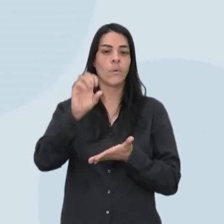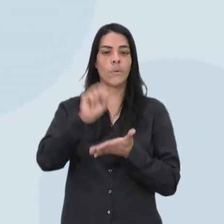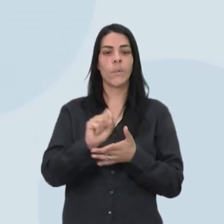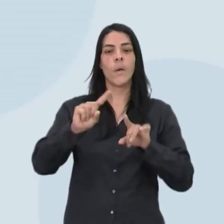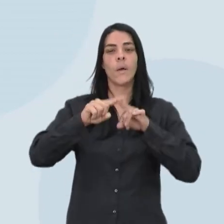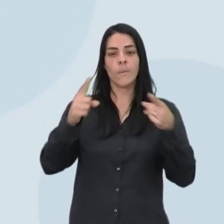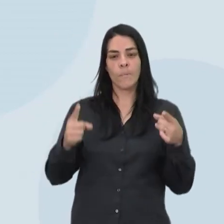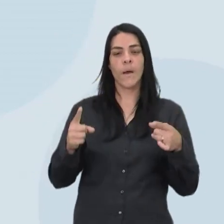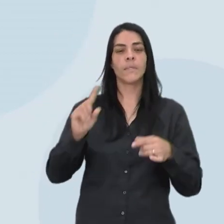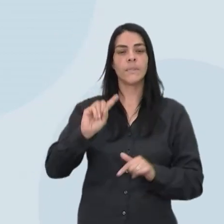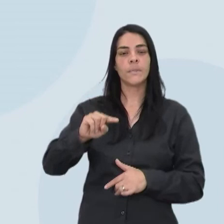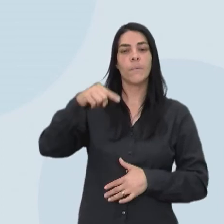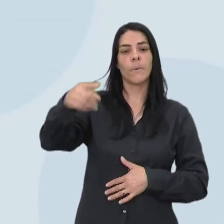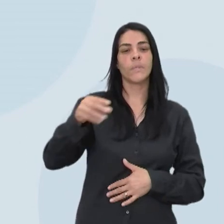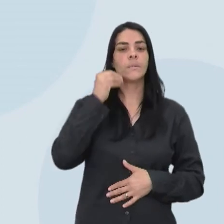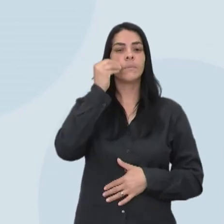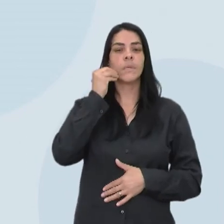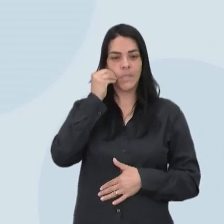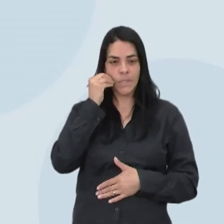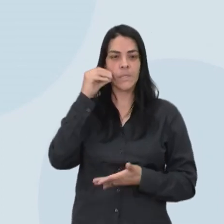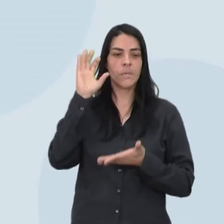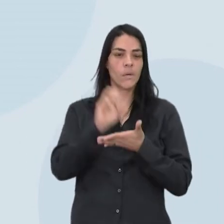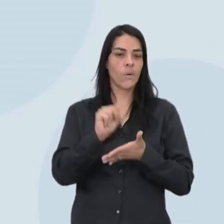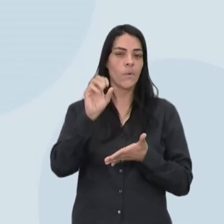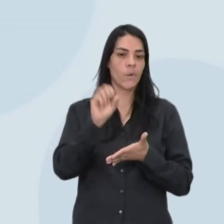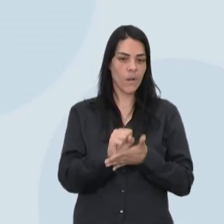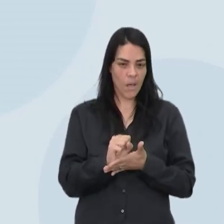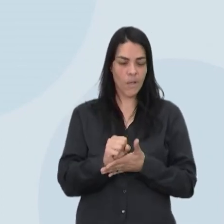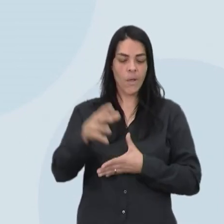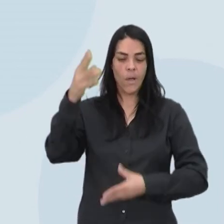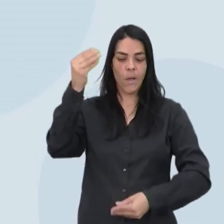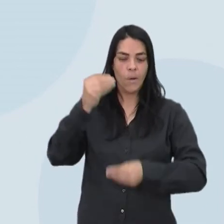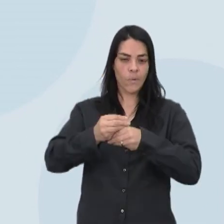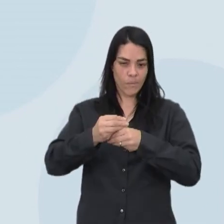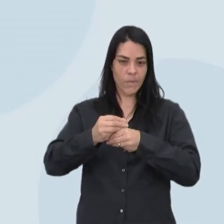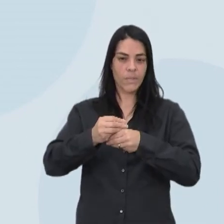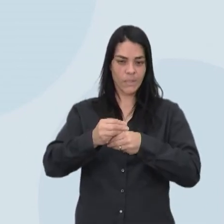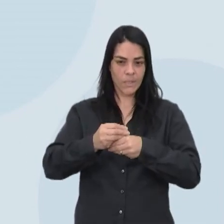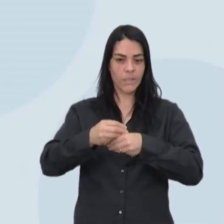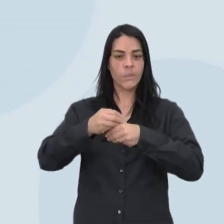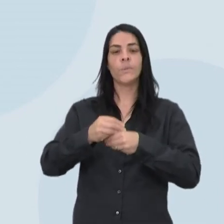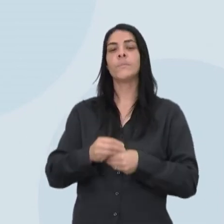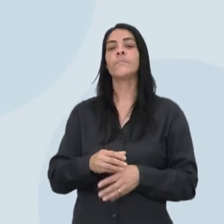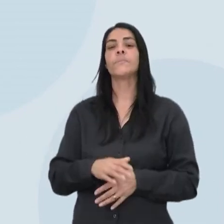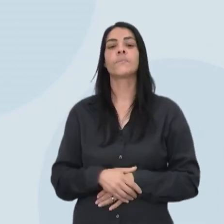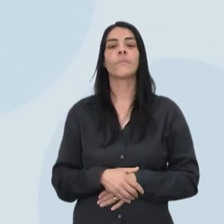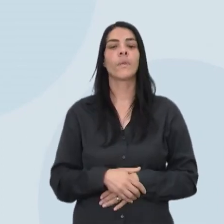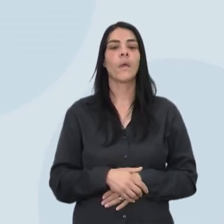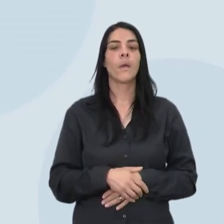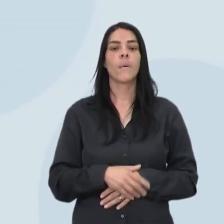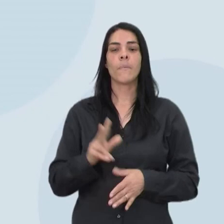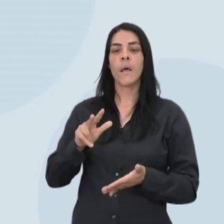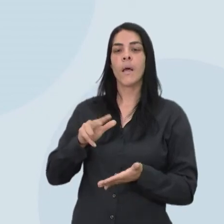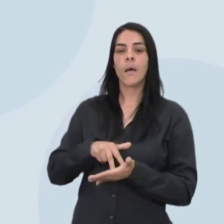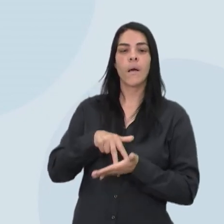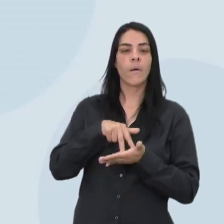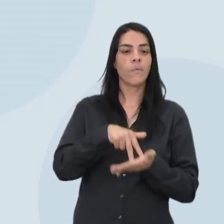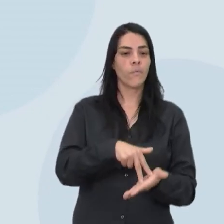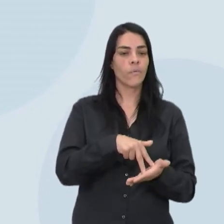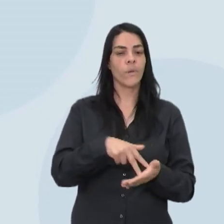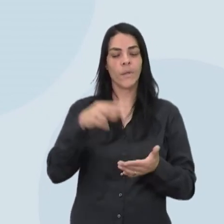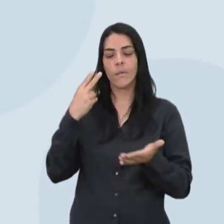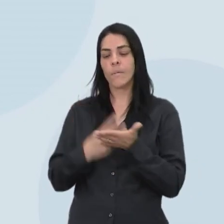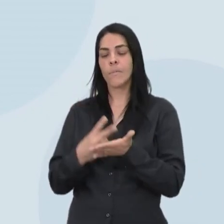após a experiência colonial. E complementando um pouco mais, o fato disso se manter, mesmo após o país ter deixado de